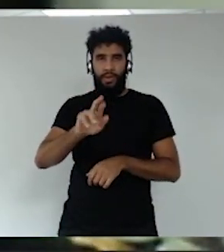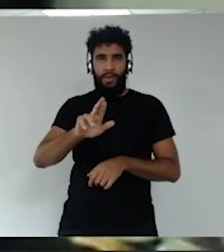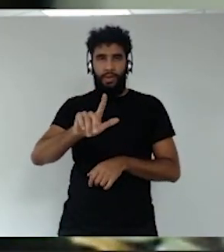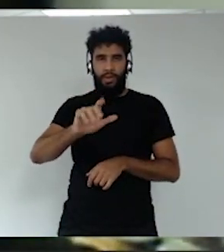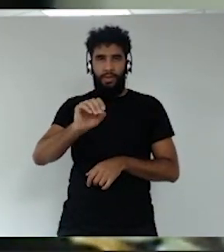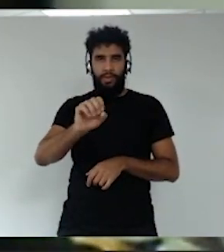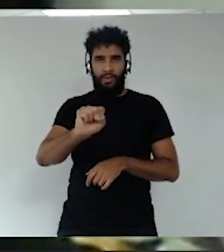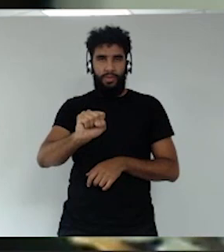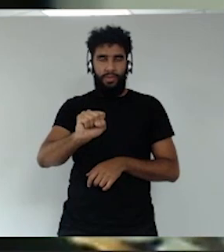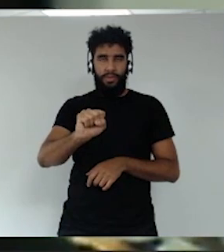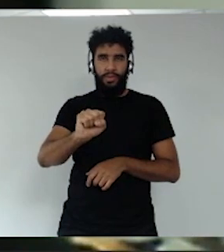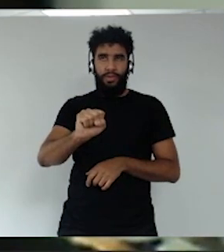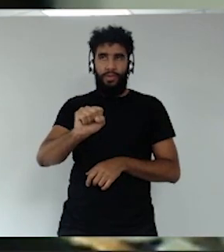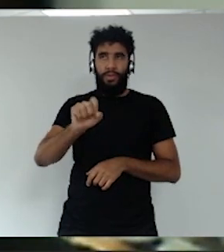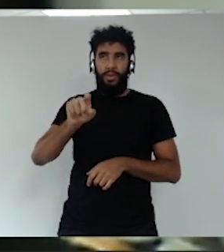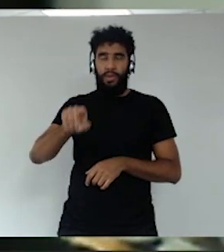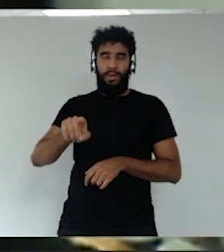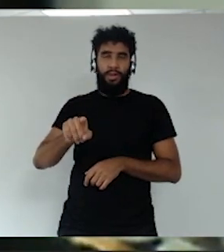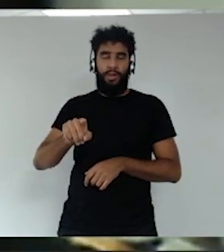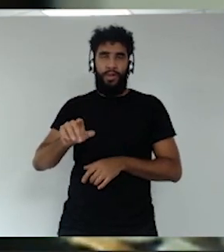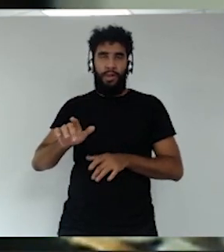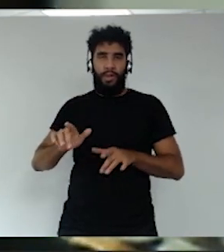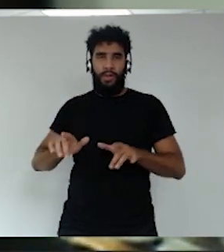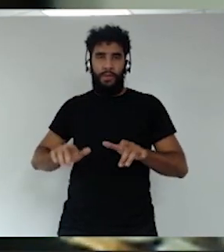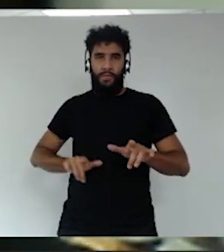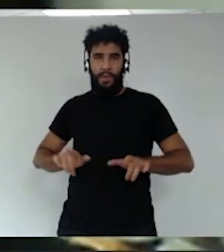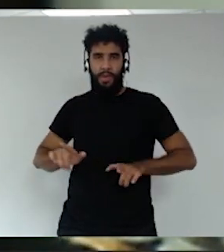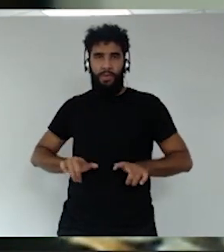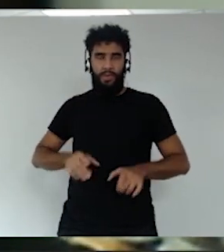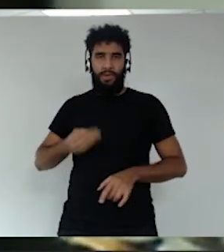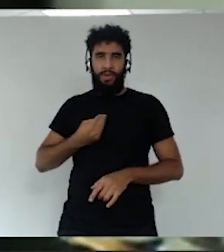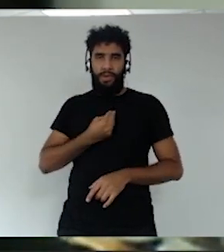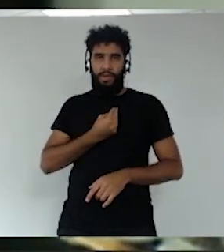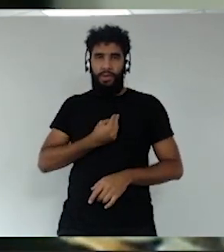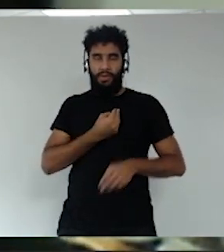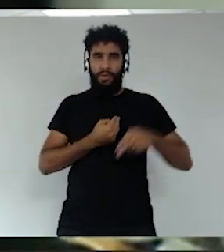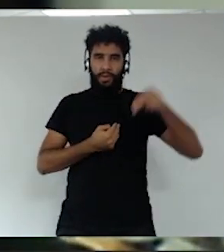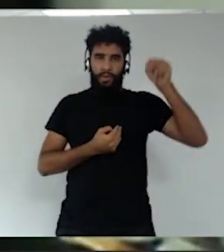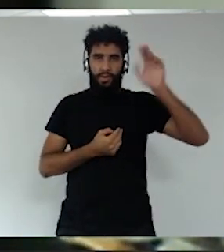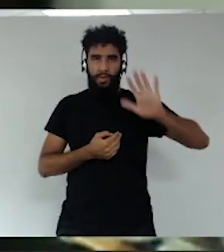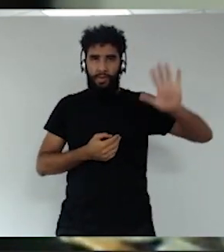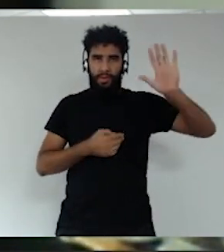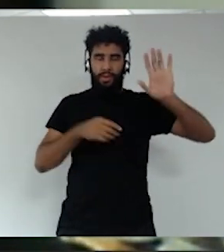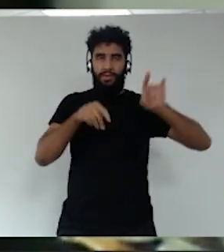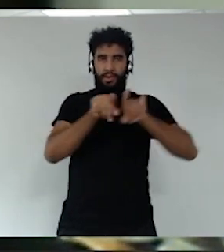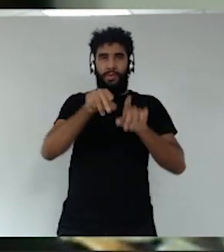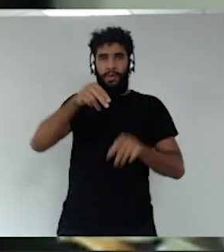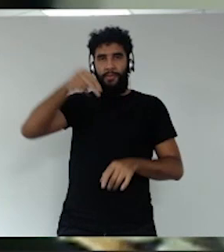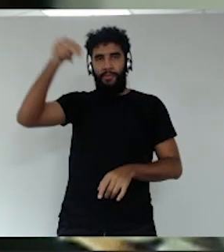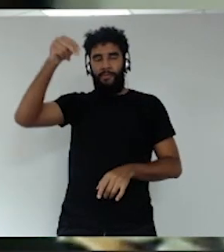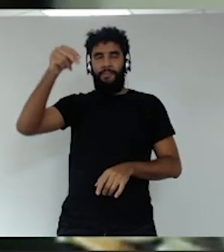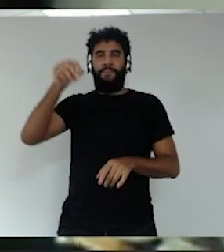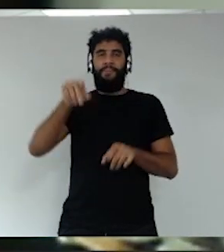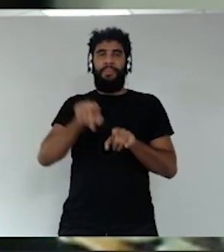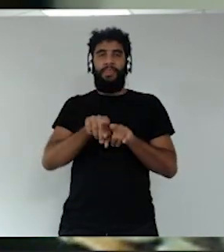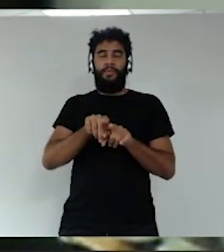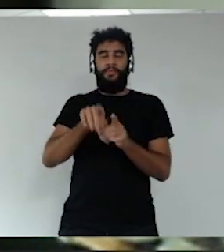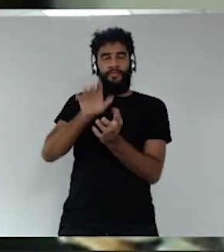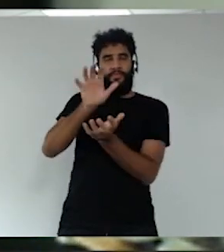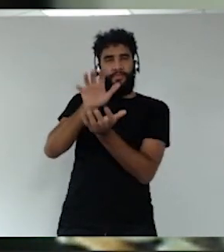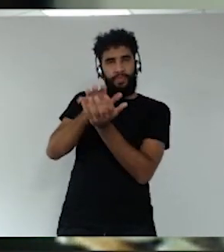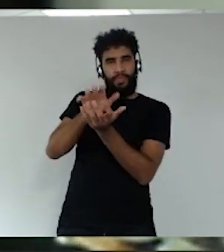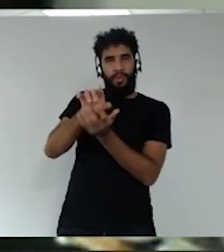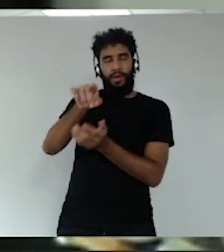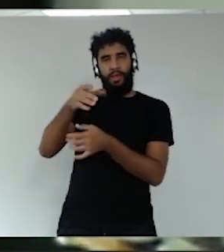aos primos que estão no Nordeste, Pericuri, Bodocó, Araripina, Petrolina e Recife, que